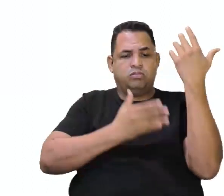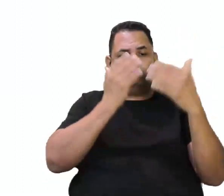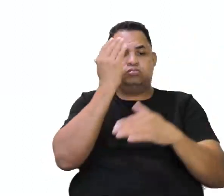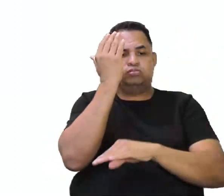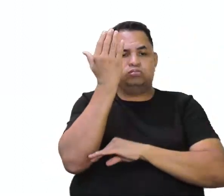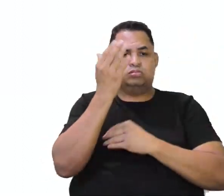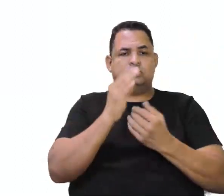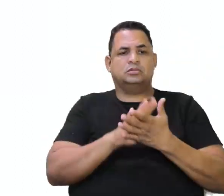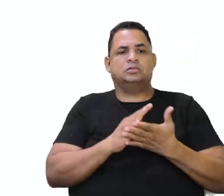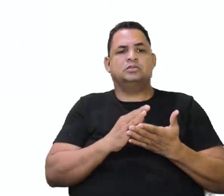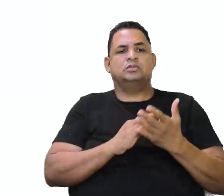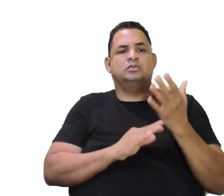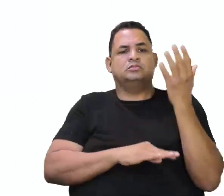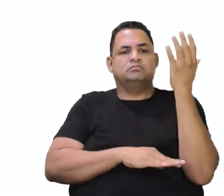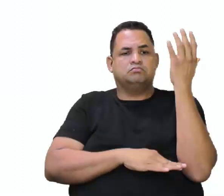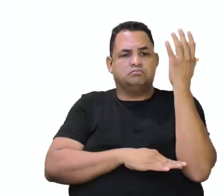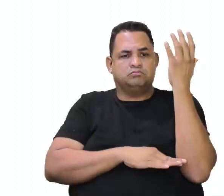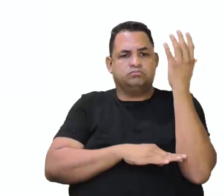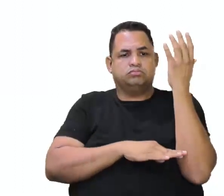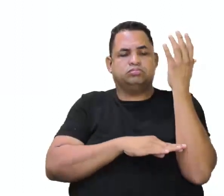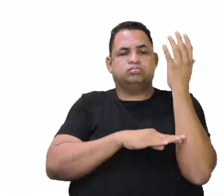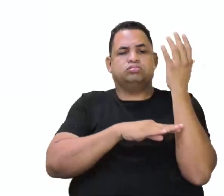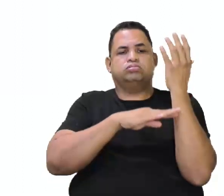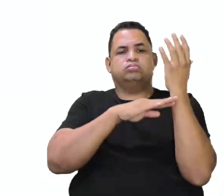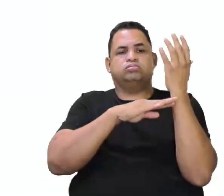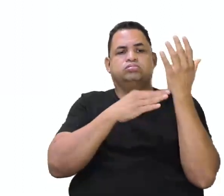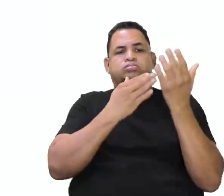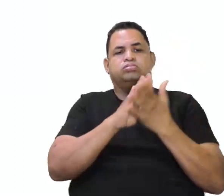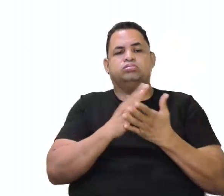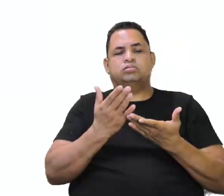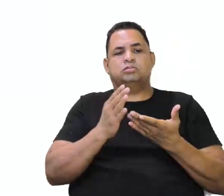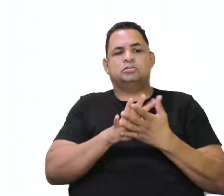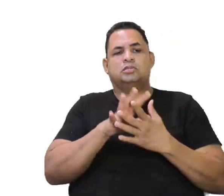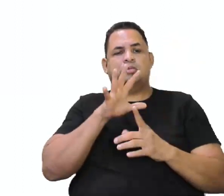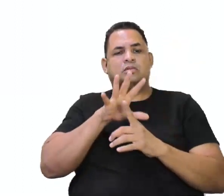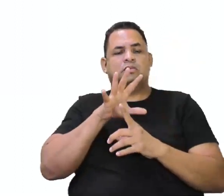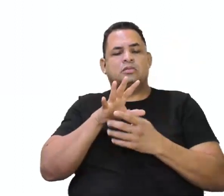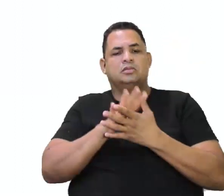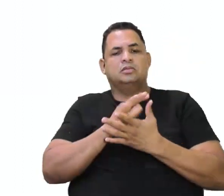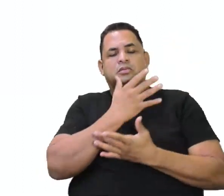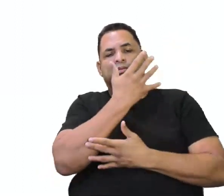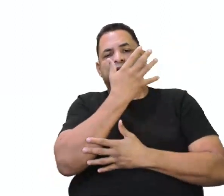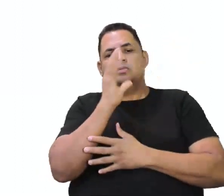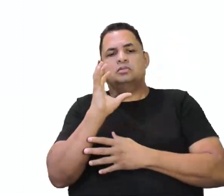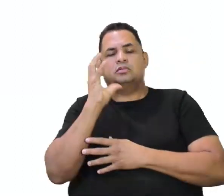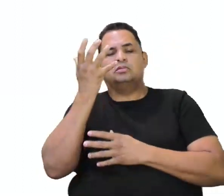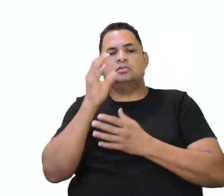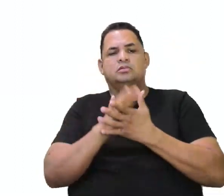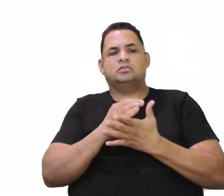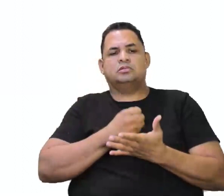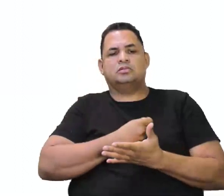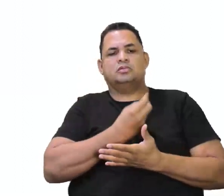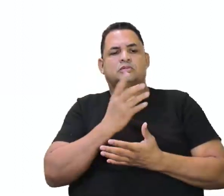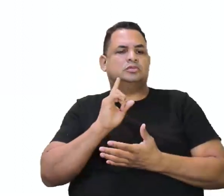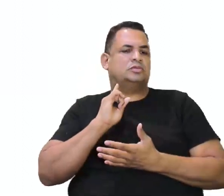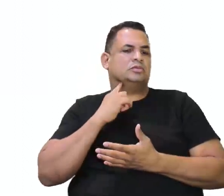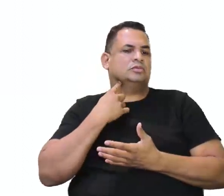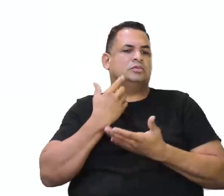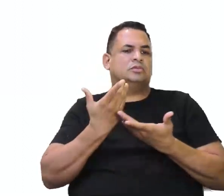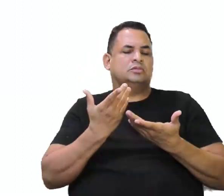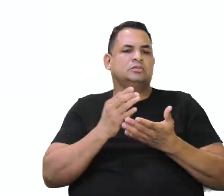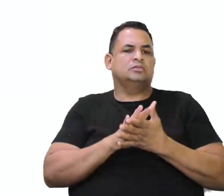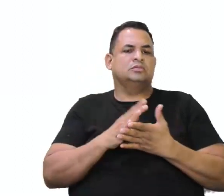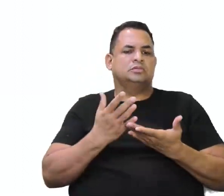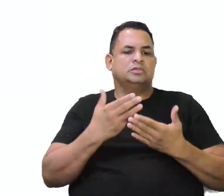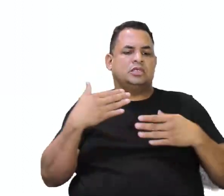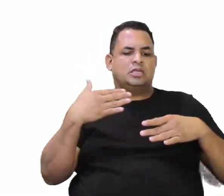provocar enxurradas pode acontecer pelas essas intervenções climáticas e também pela quantidade de lixo que podem estar